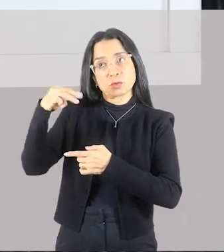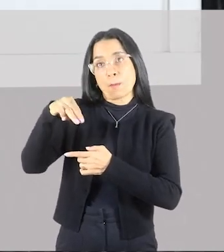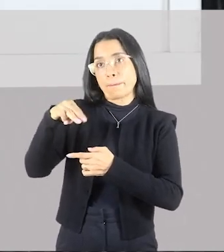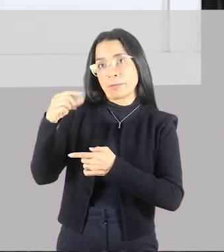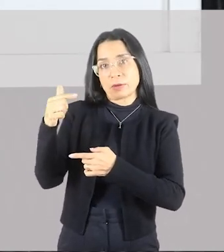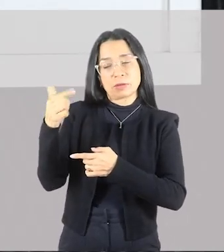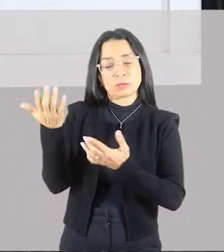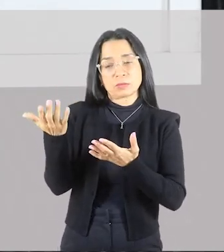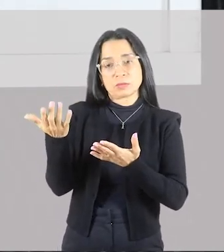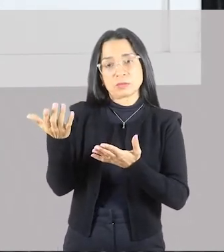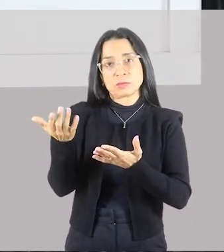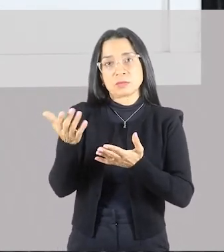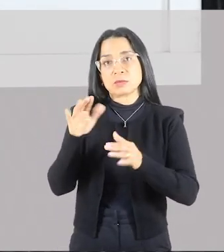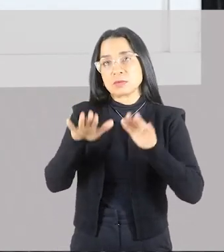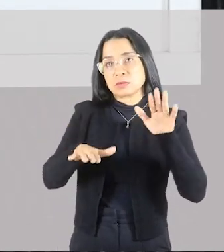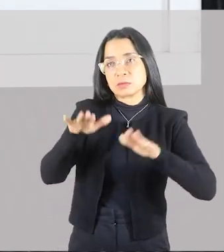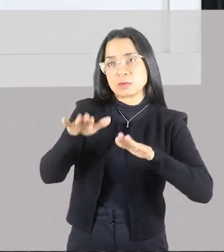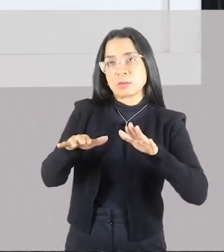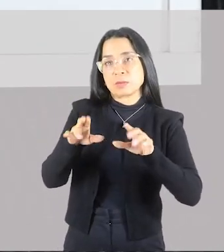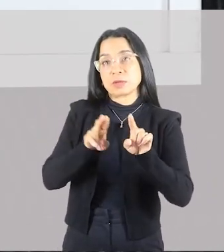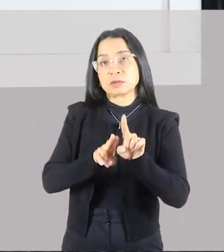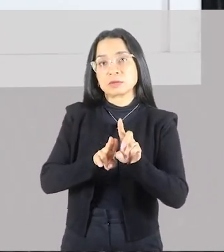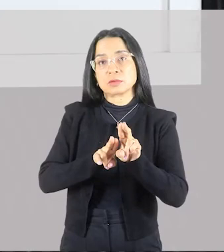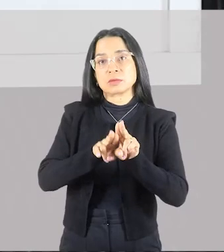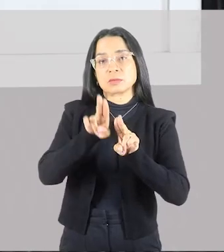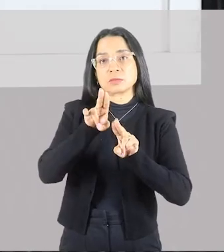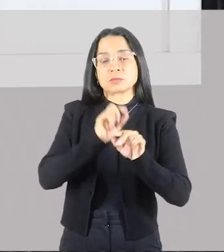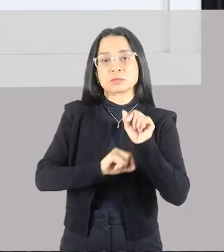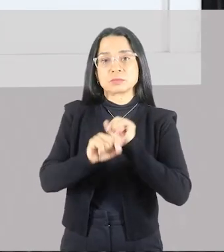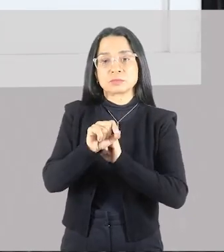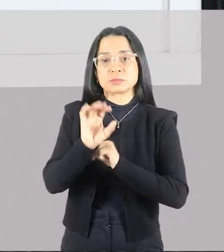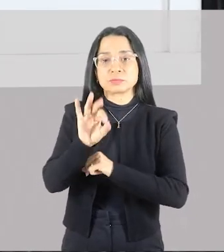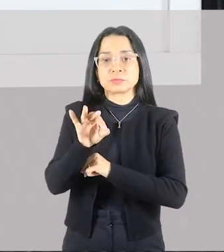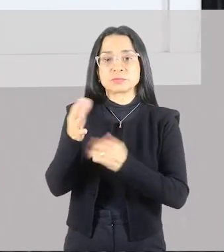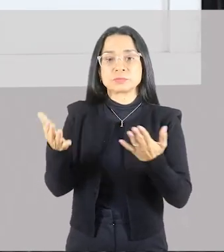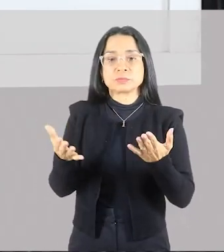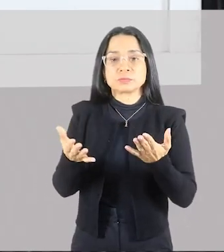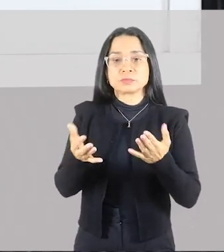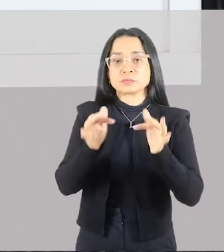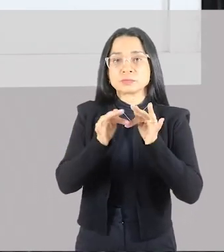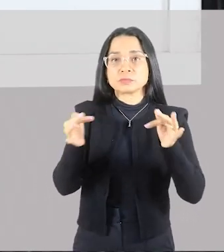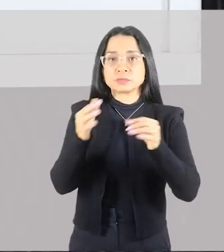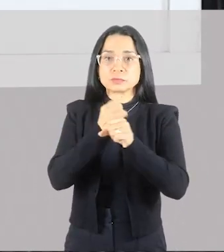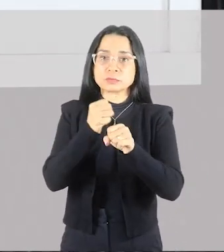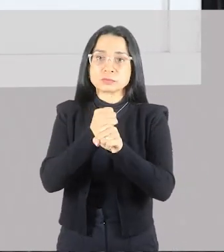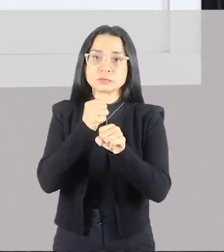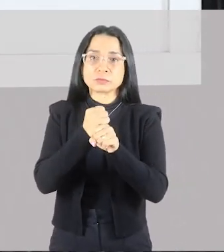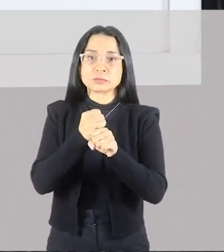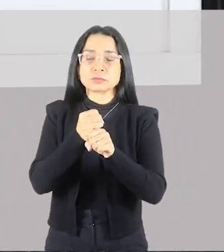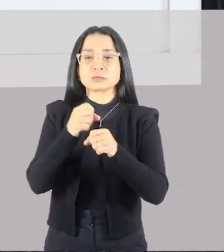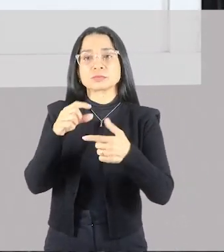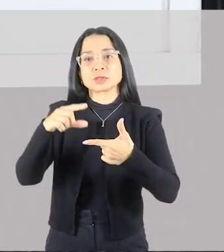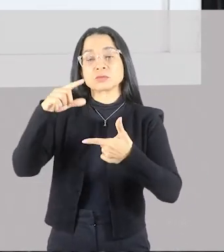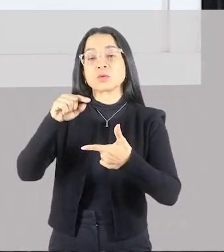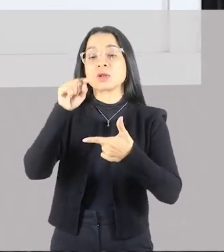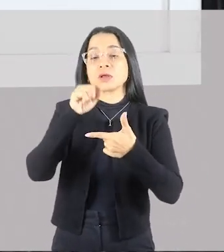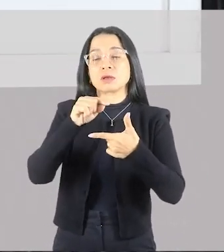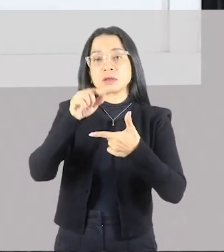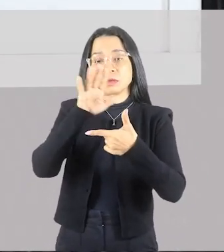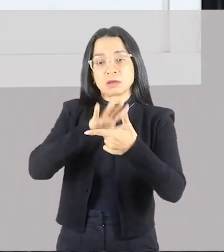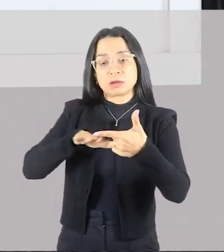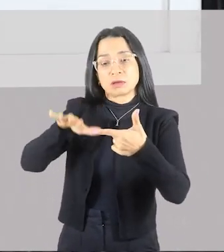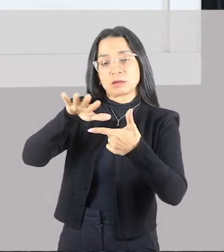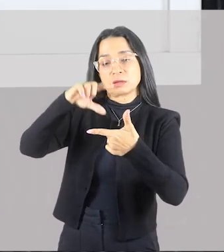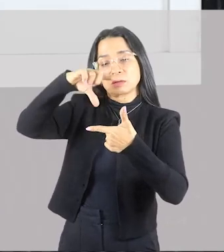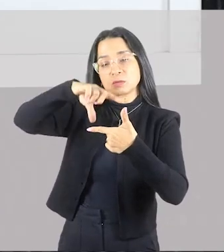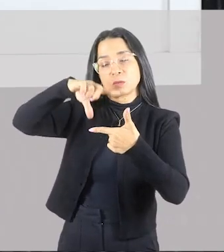quadrados, depende da unidade, certo? Então essa é a fórmula que calcula a área de um quadrado, tá,